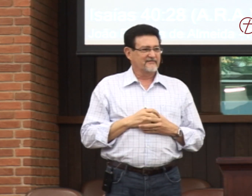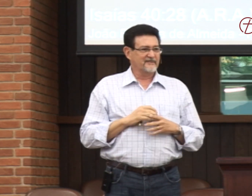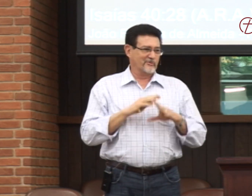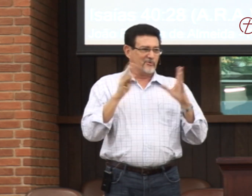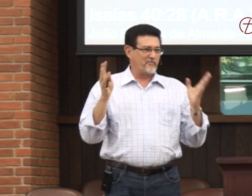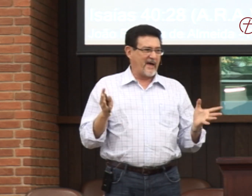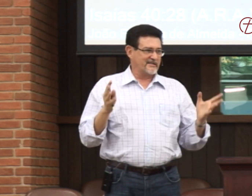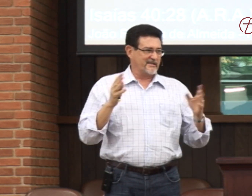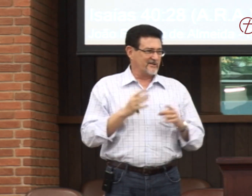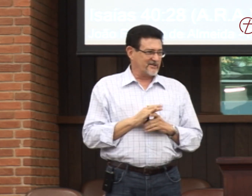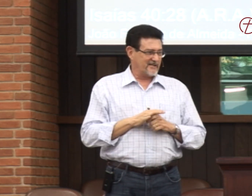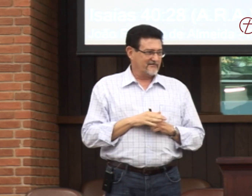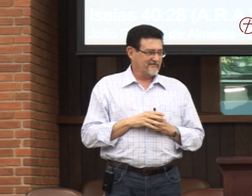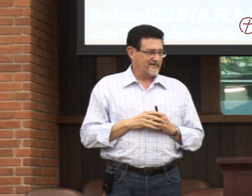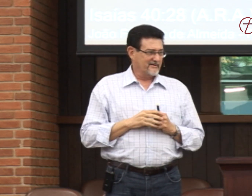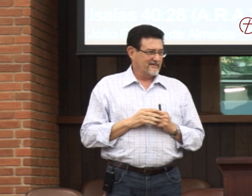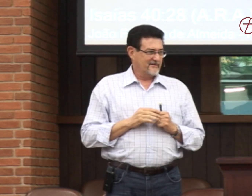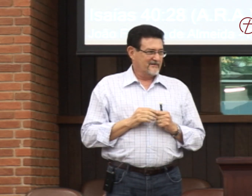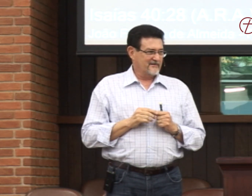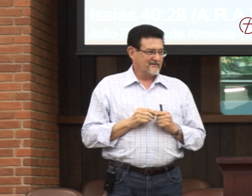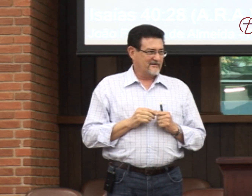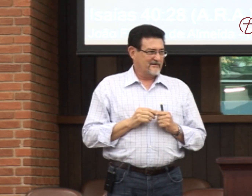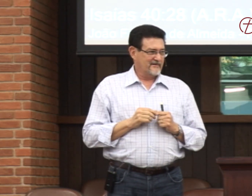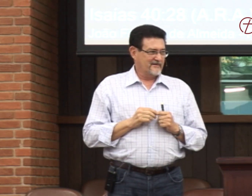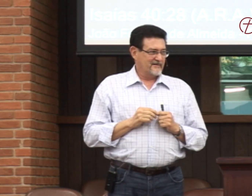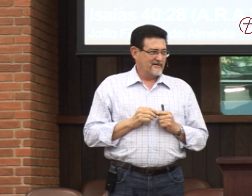Deus não perde energia